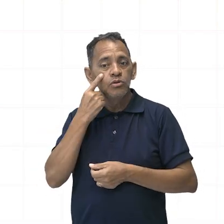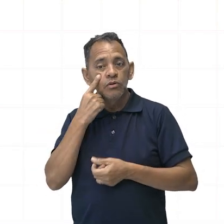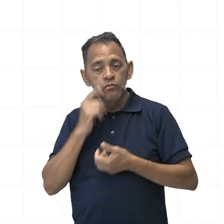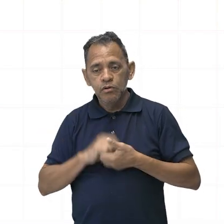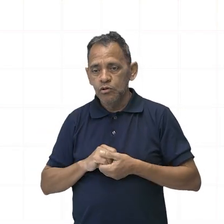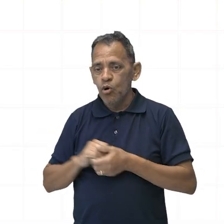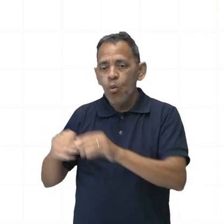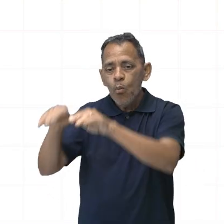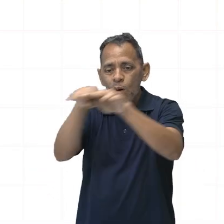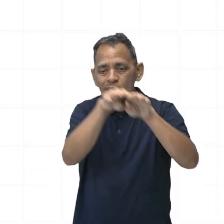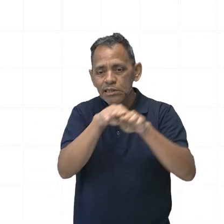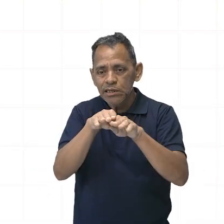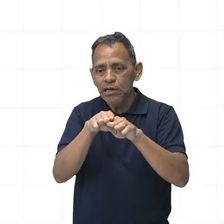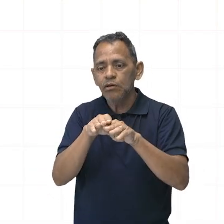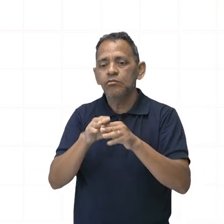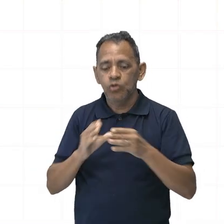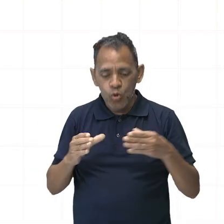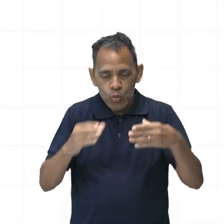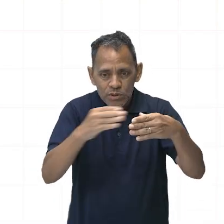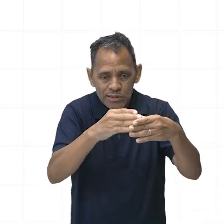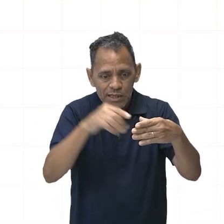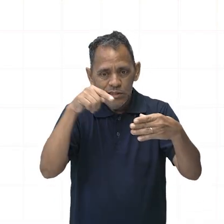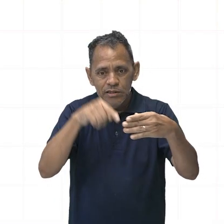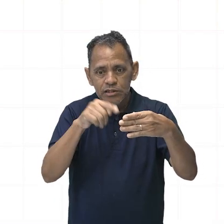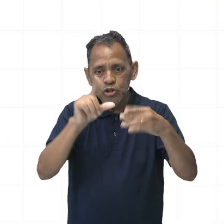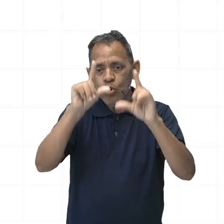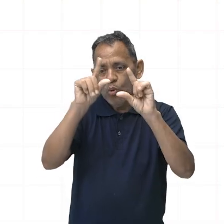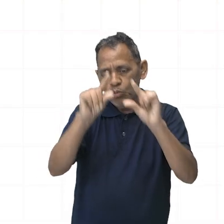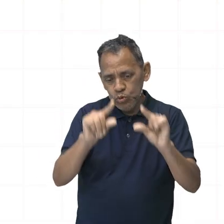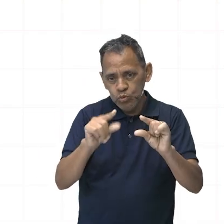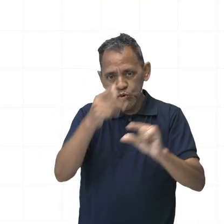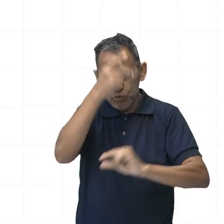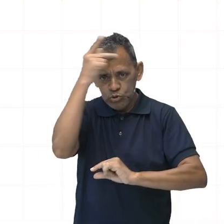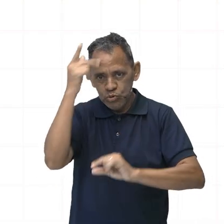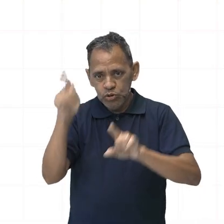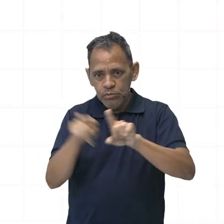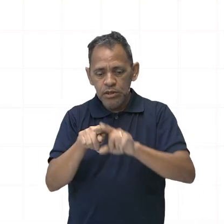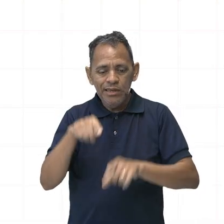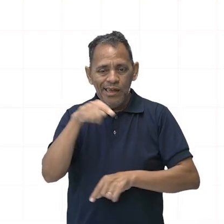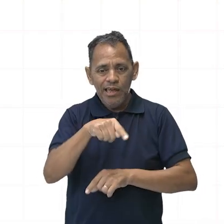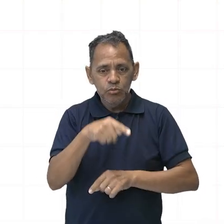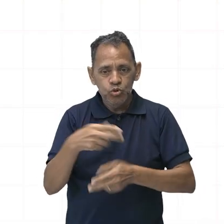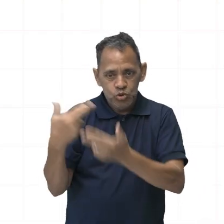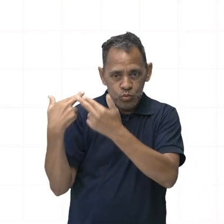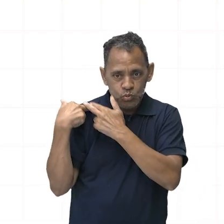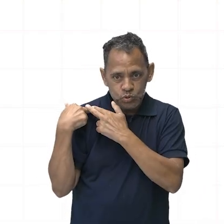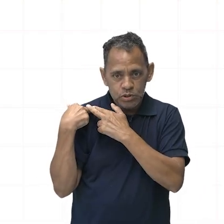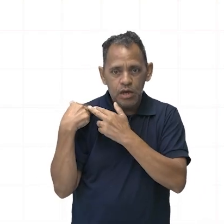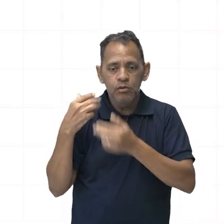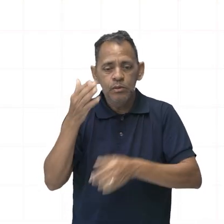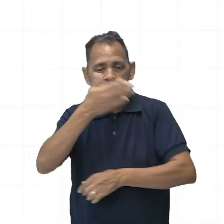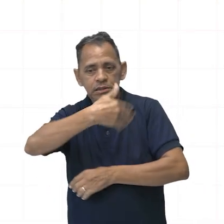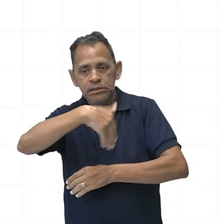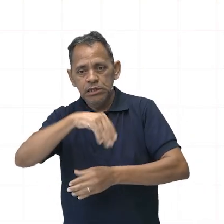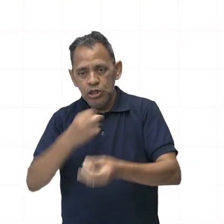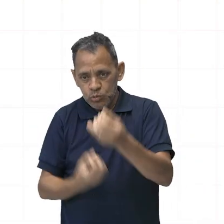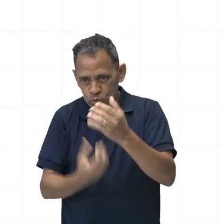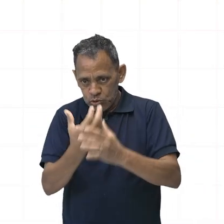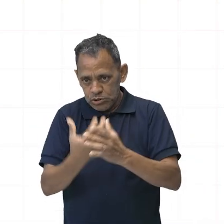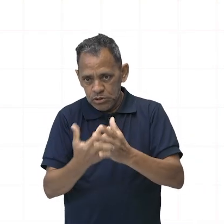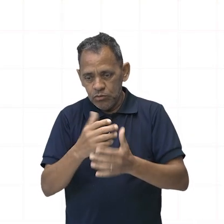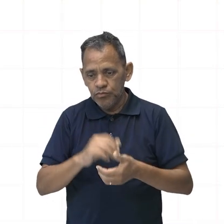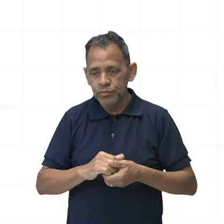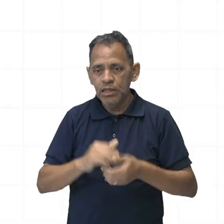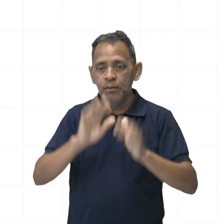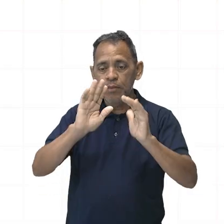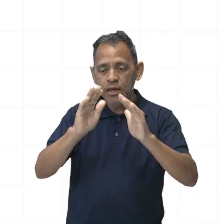concentrado em uma minoria. E, frequentemente, aí os detentores dos meios de produção, né, enquanto as